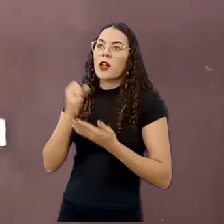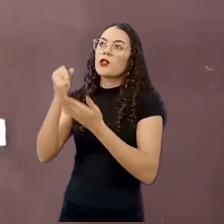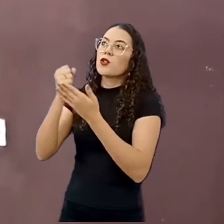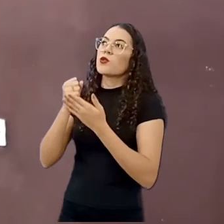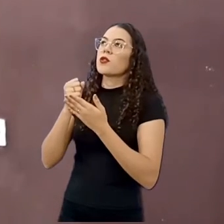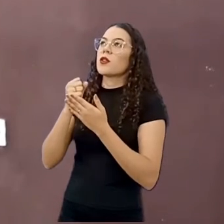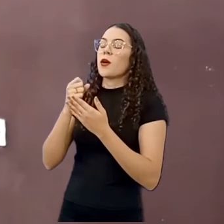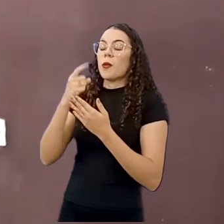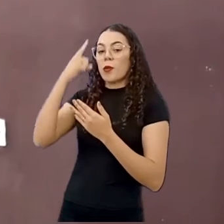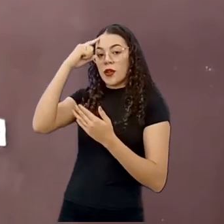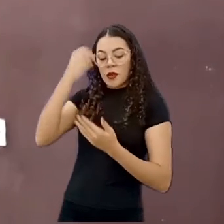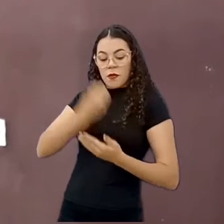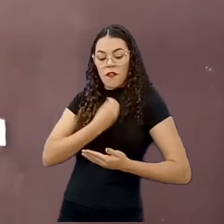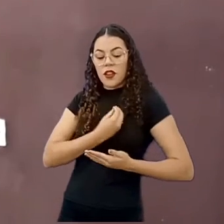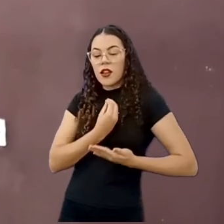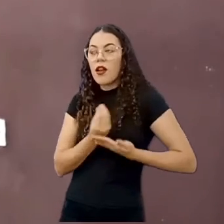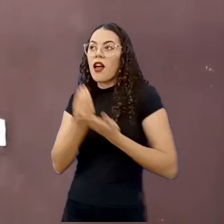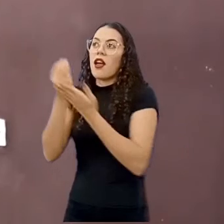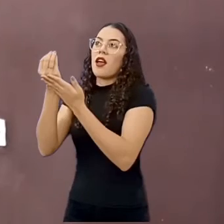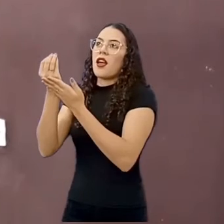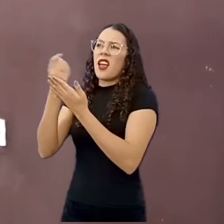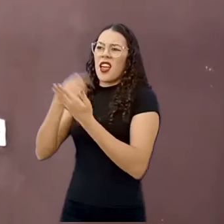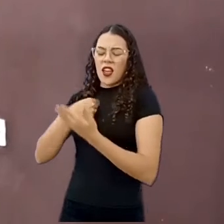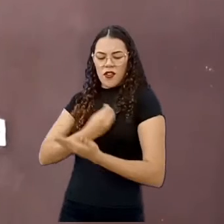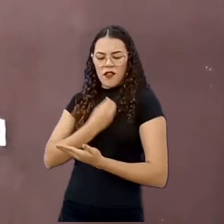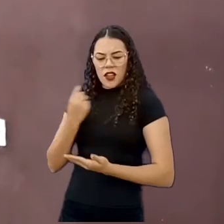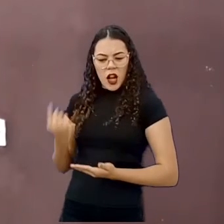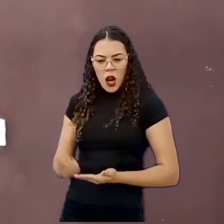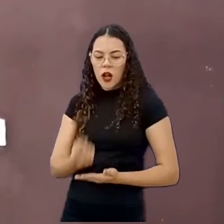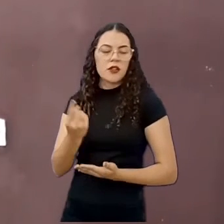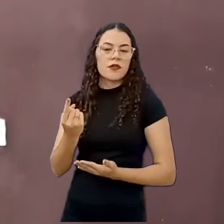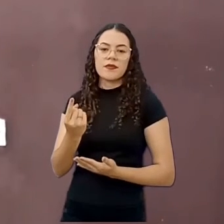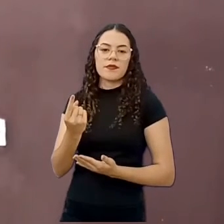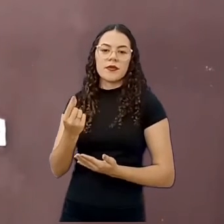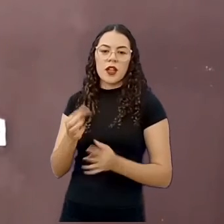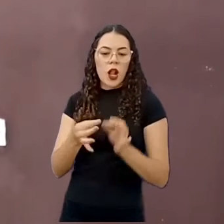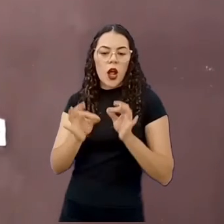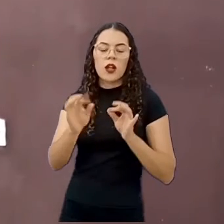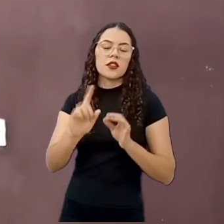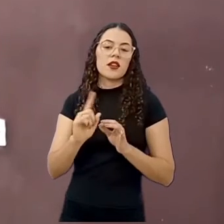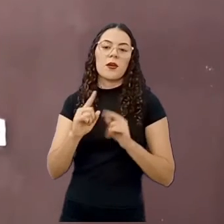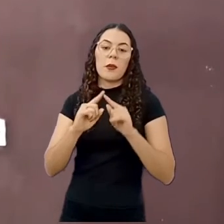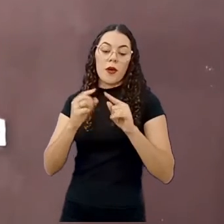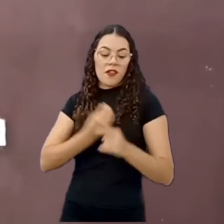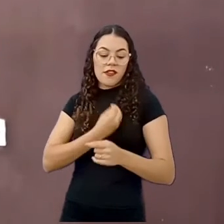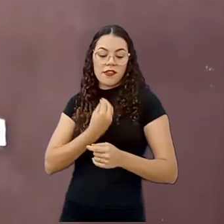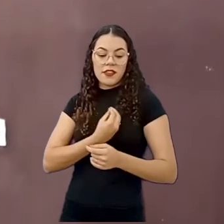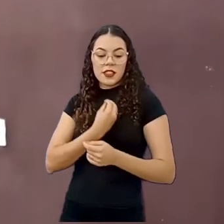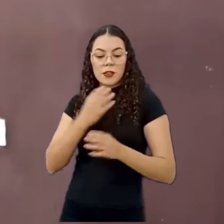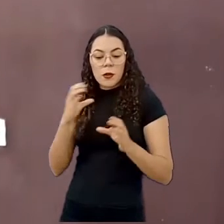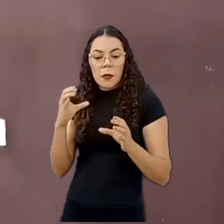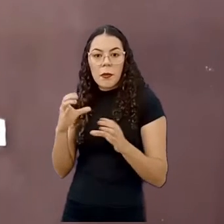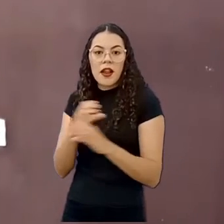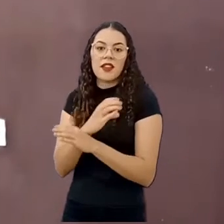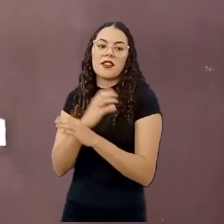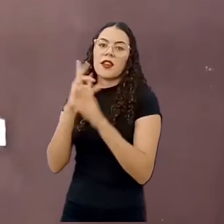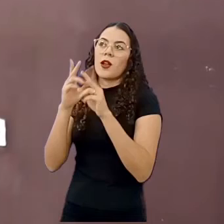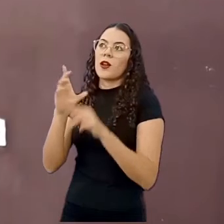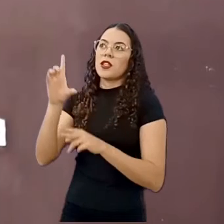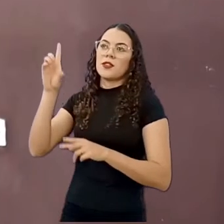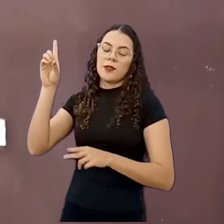tua. Eu não quero uma vida longa, mas eu quero uma vida cheia, Senhor, como a tua.